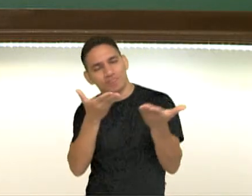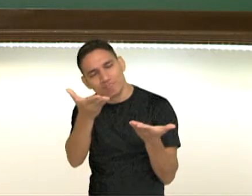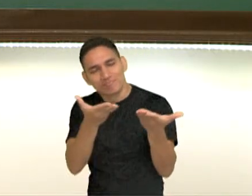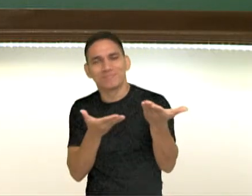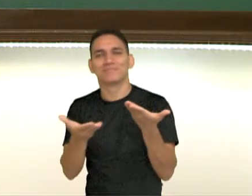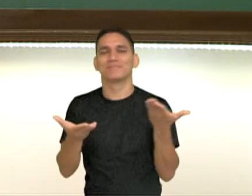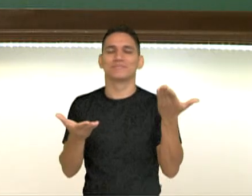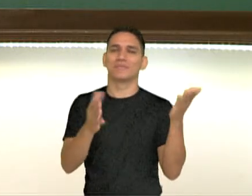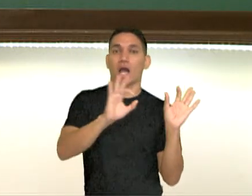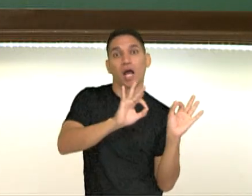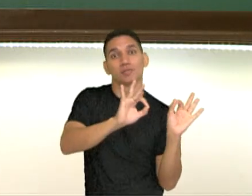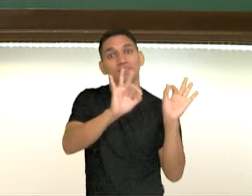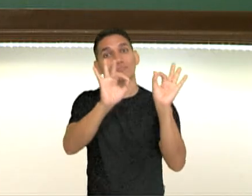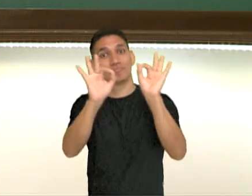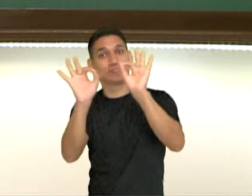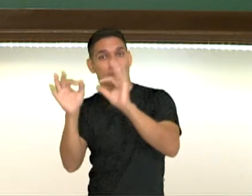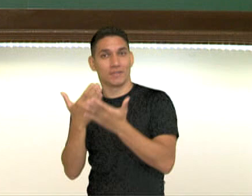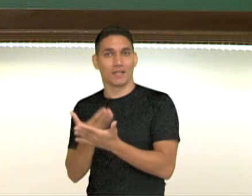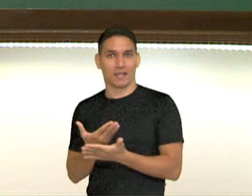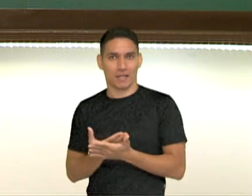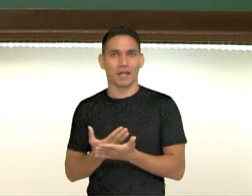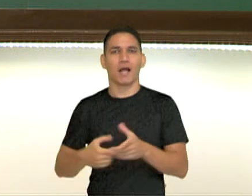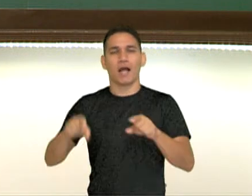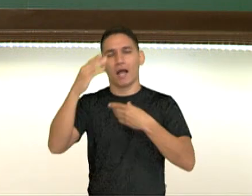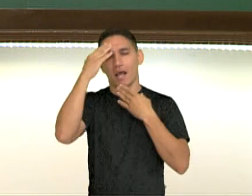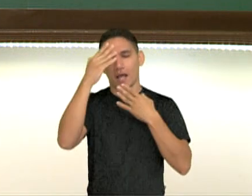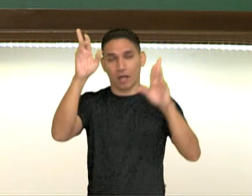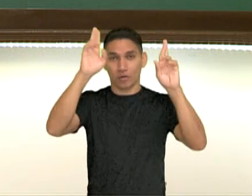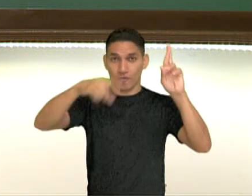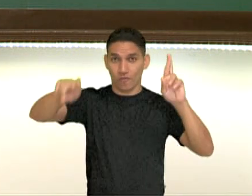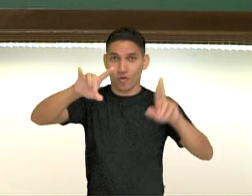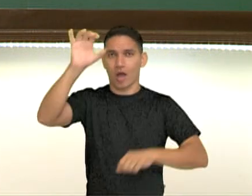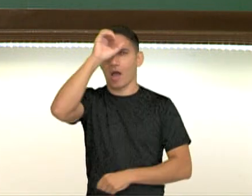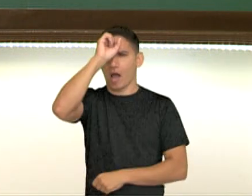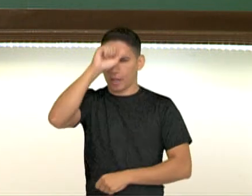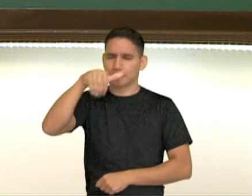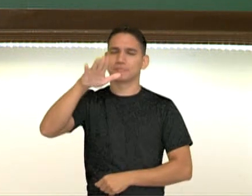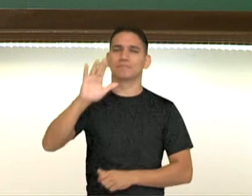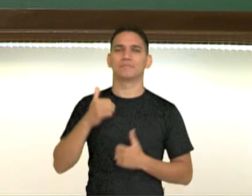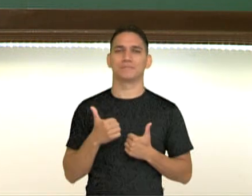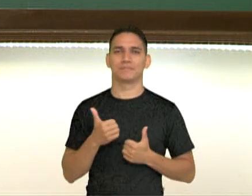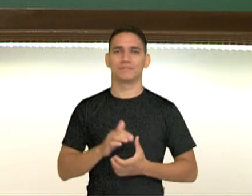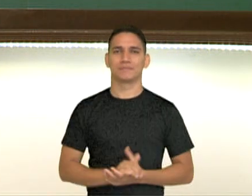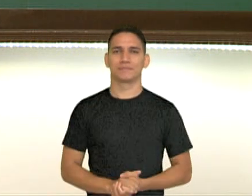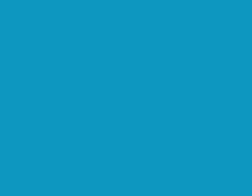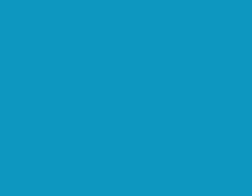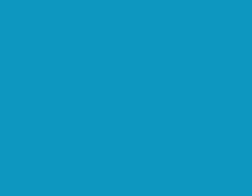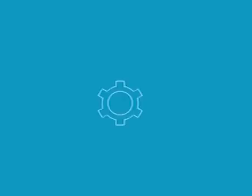assistindo a essa aula. Agradeço, espero que vocês tenham aprendido muito. Valeu!